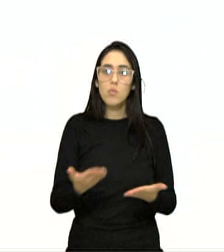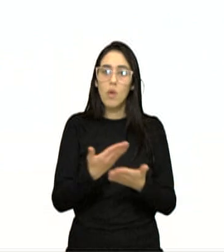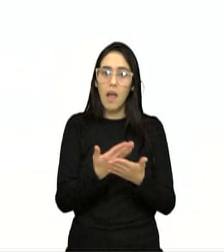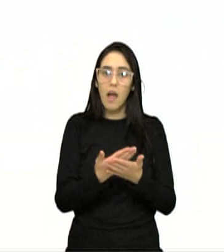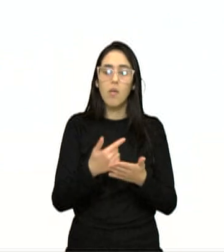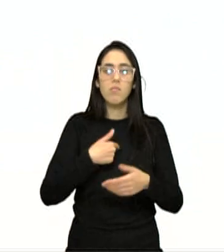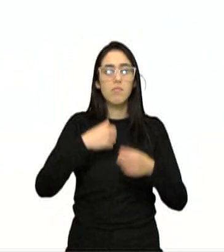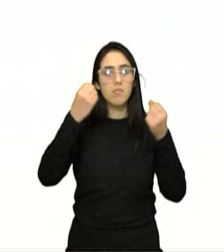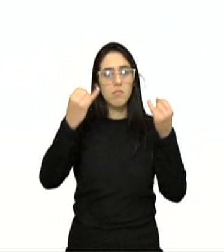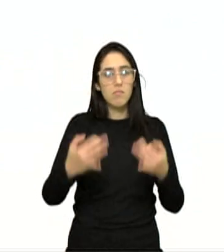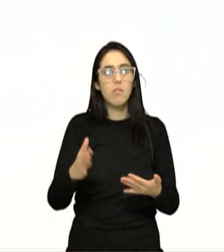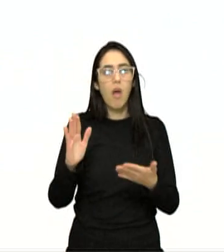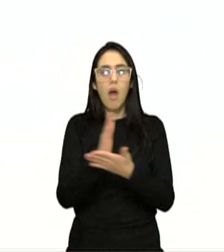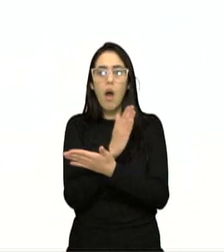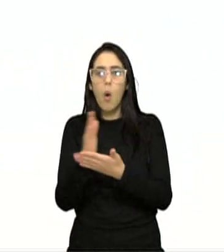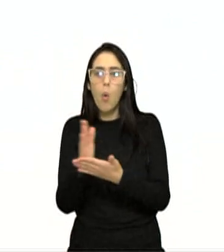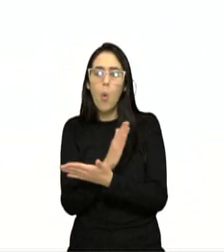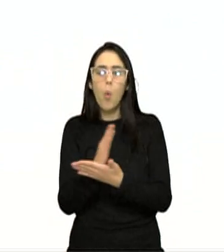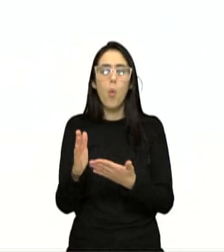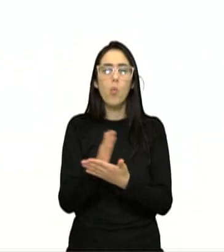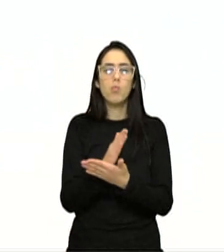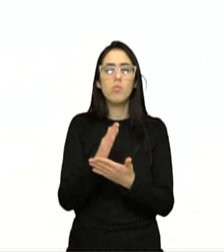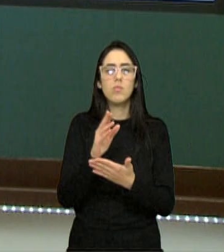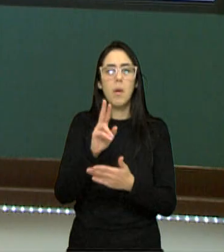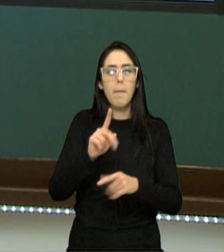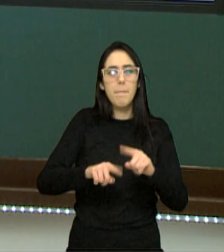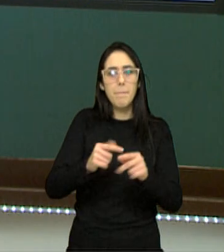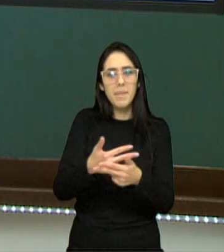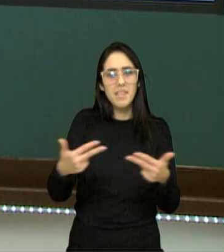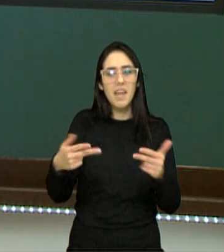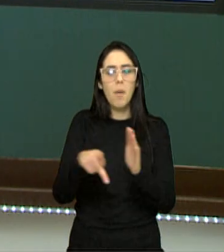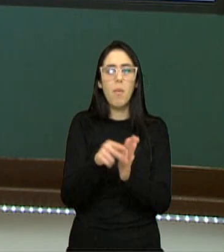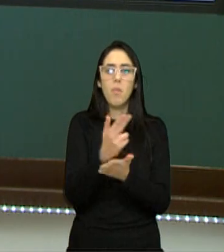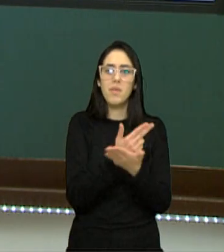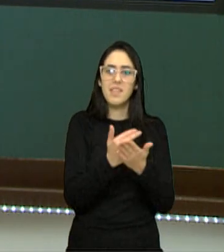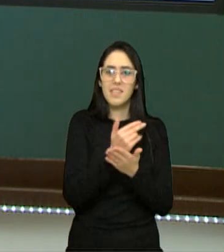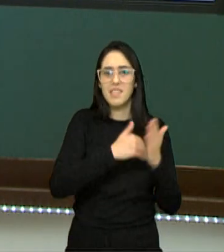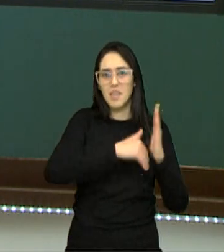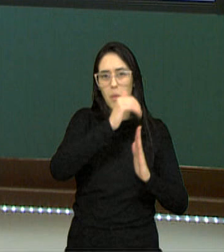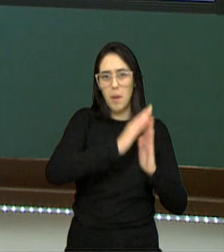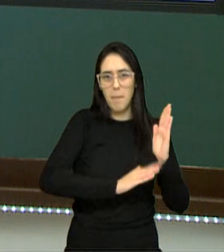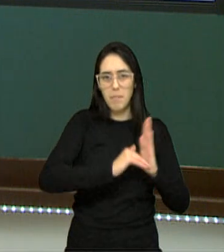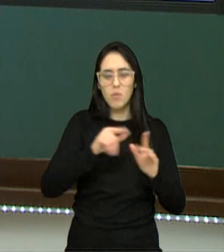alguns suportes e ferramentas para o desenho e a pintura e